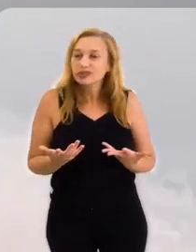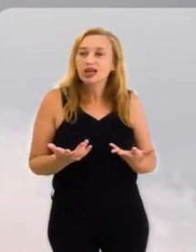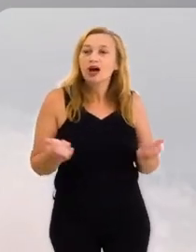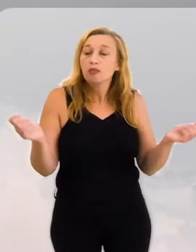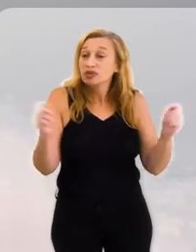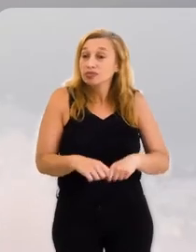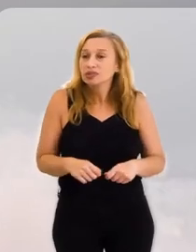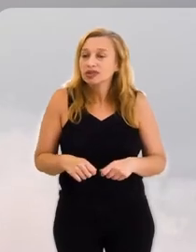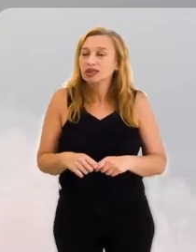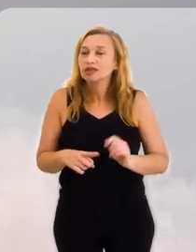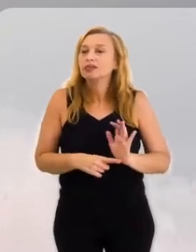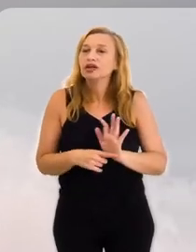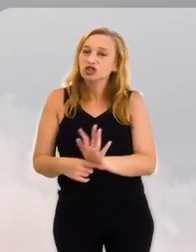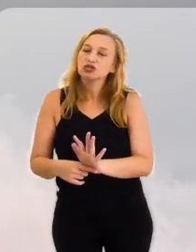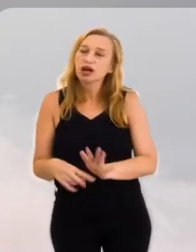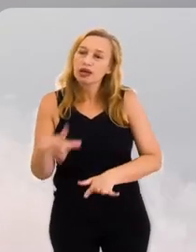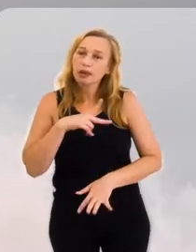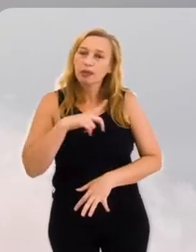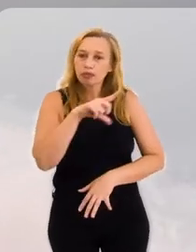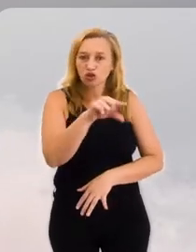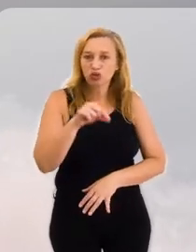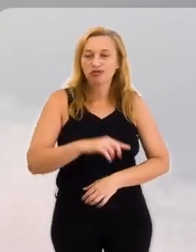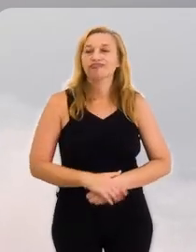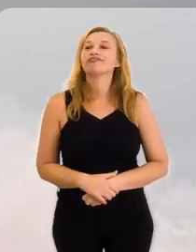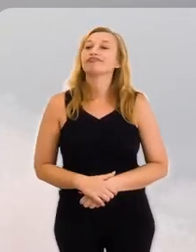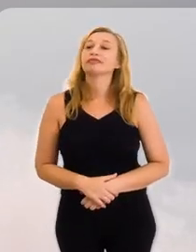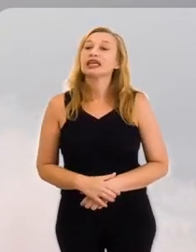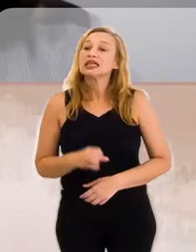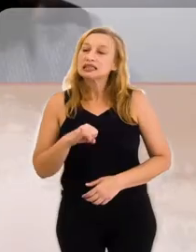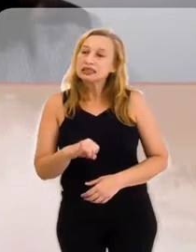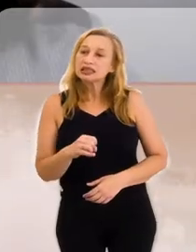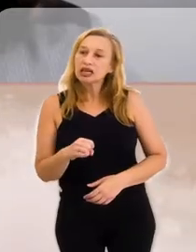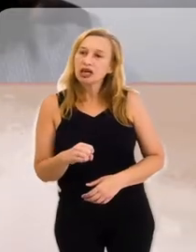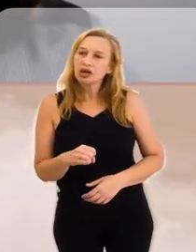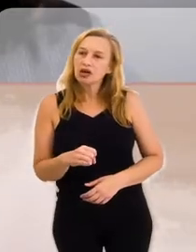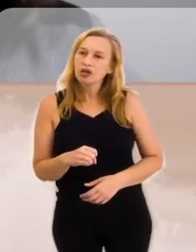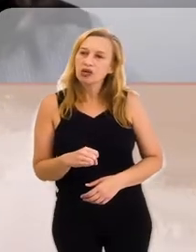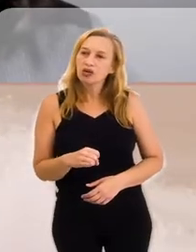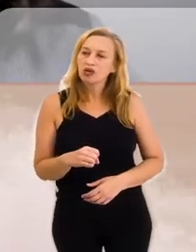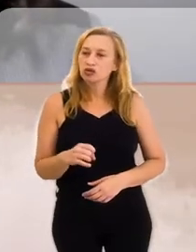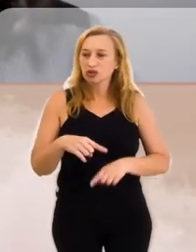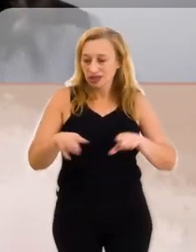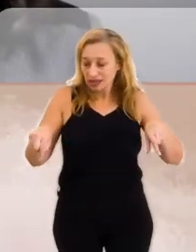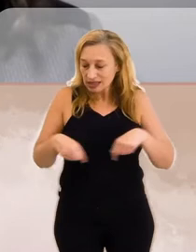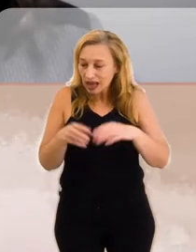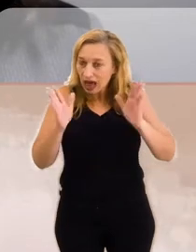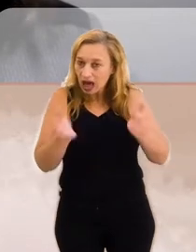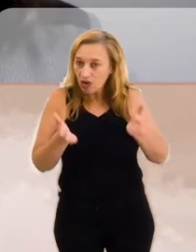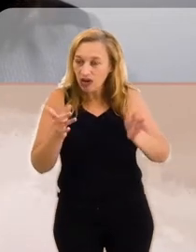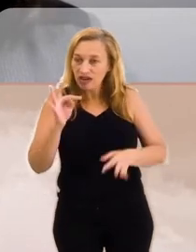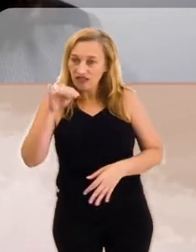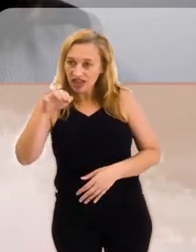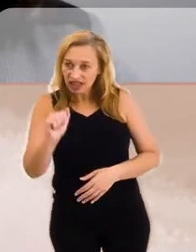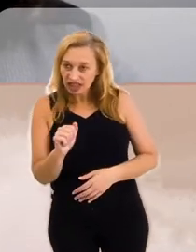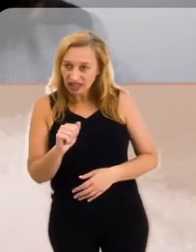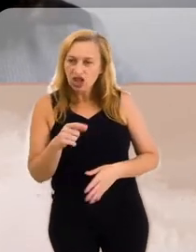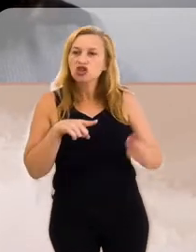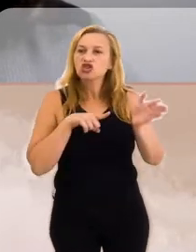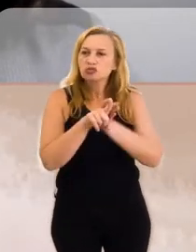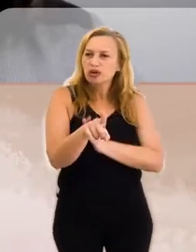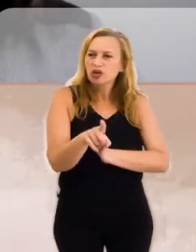apontar possibilidades e ferramentas para que você faça sua própria escorrer eu estou me movimentando nessa sala agora